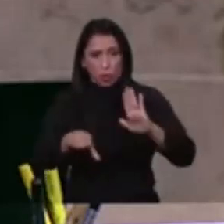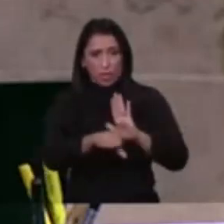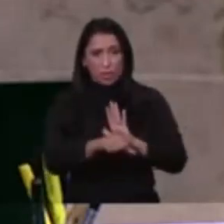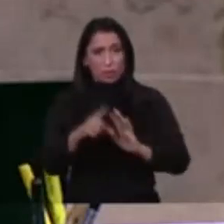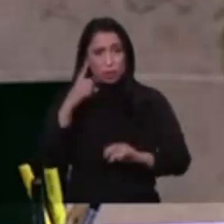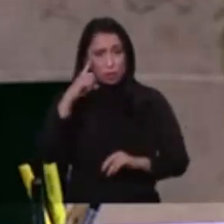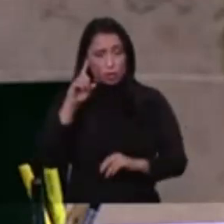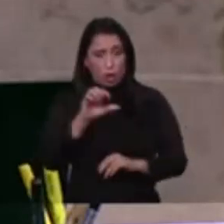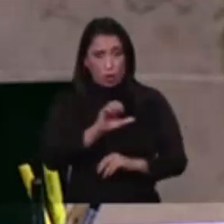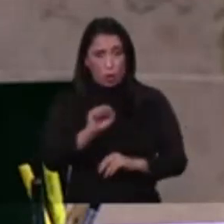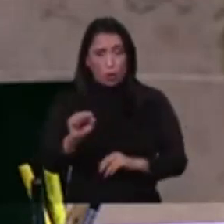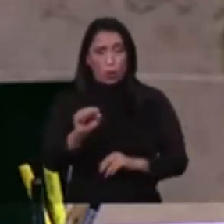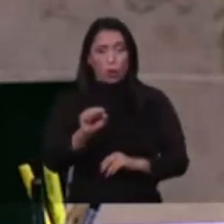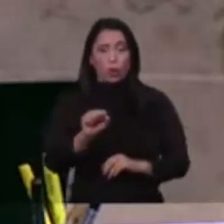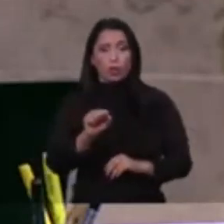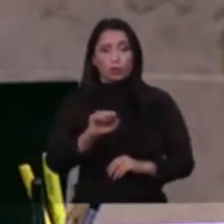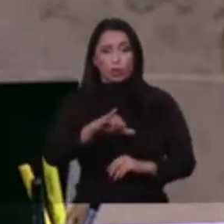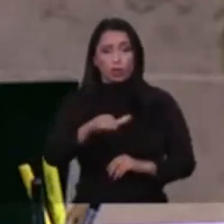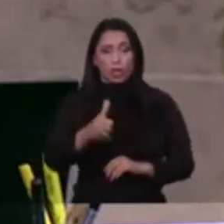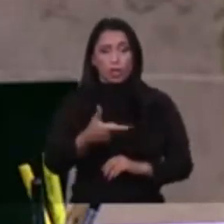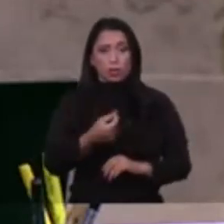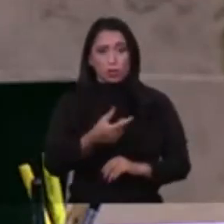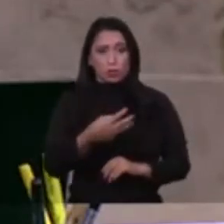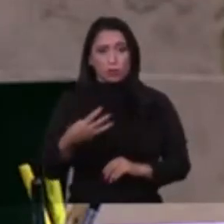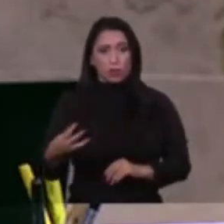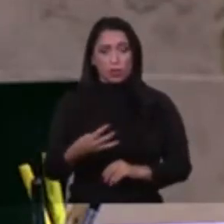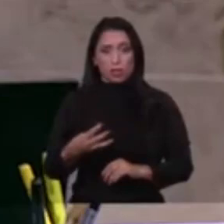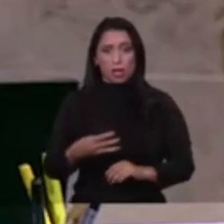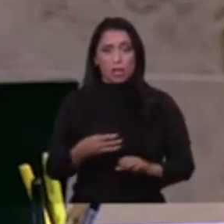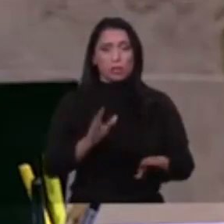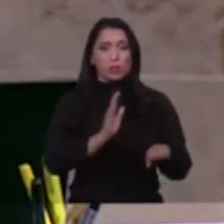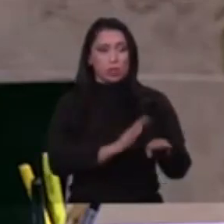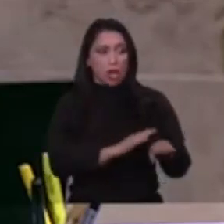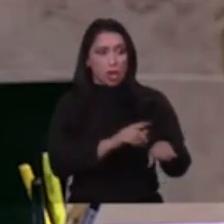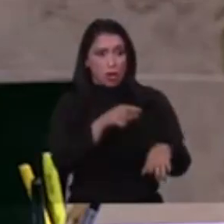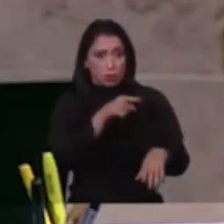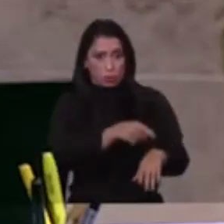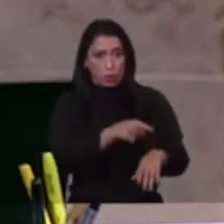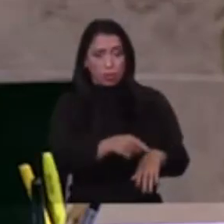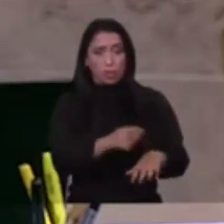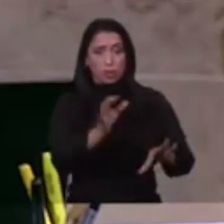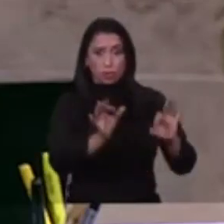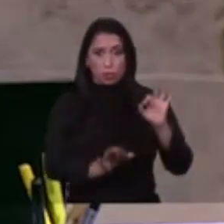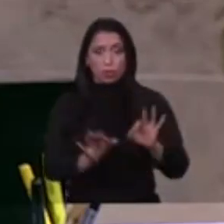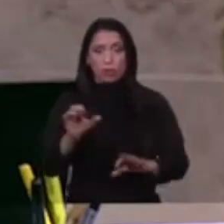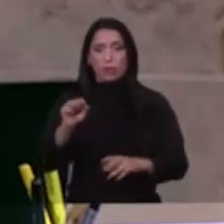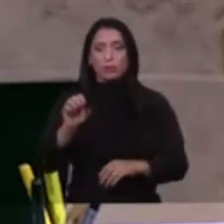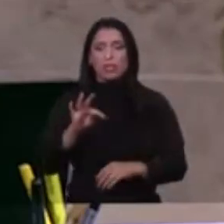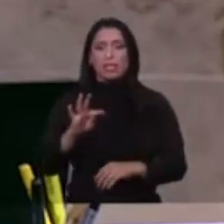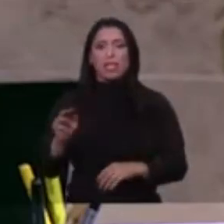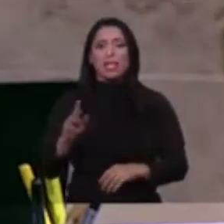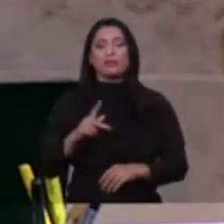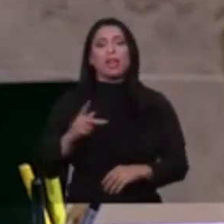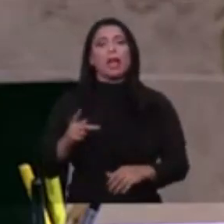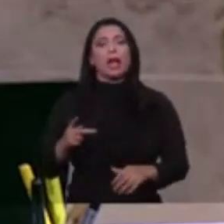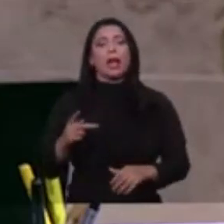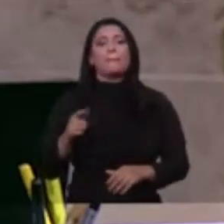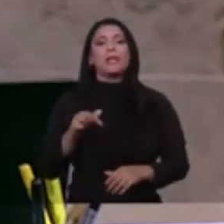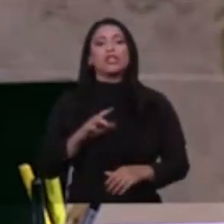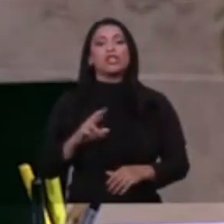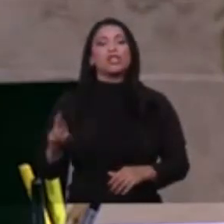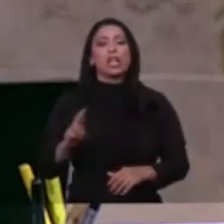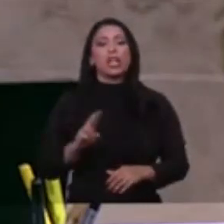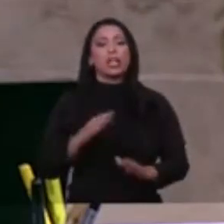dia 8 de janeiro de 2023, cujos autores estão em julgamento perante esta corte, A Procuradoria-Geral da República não sugeriu na